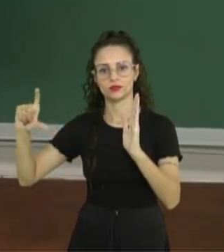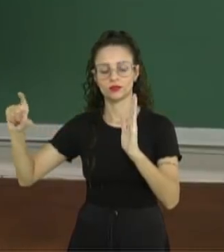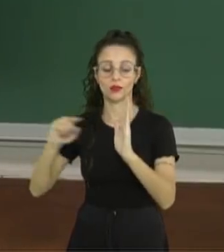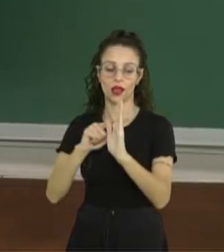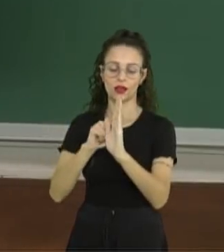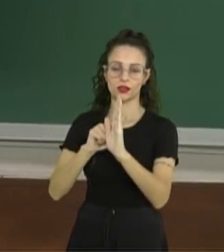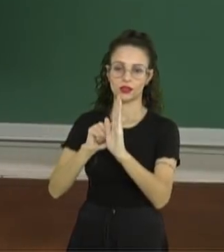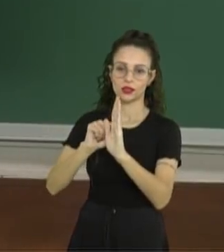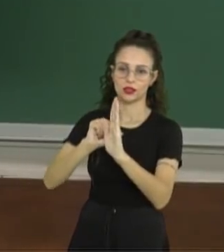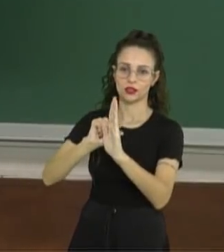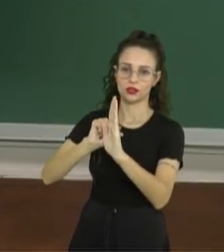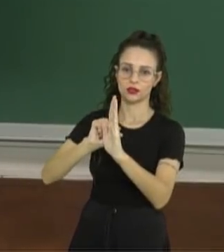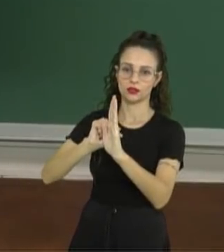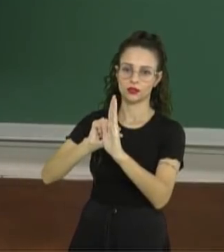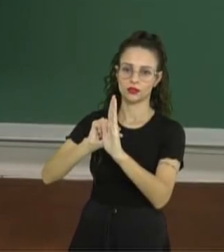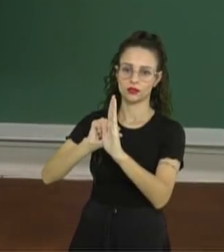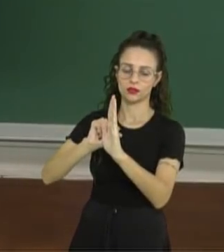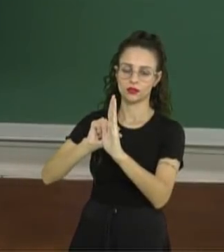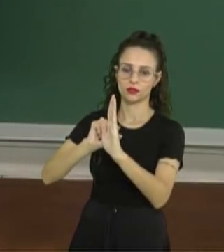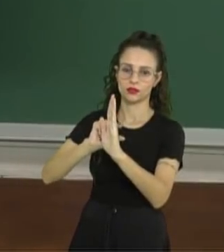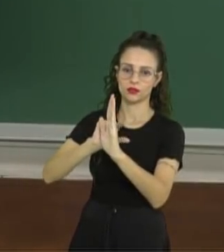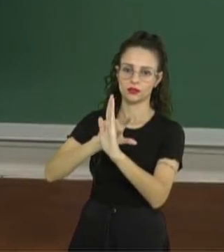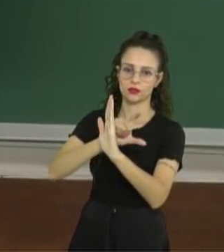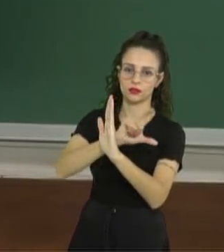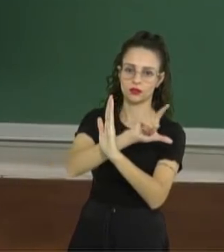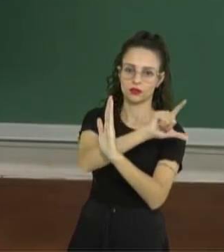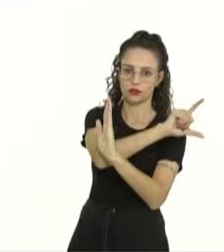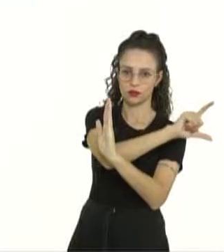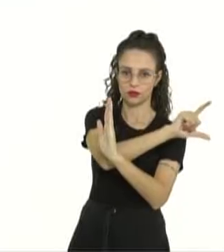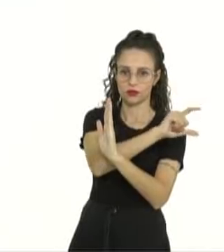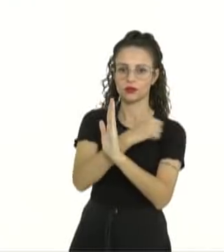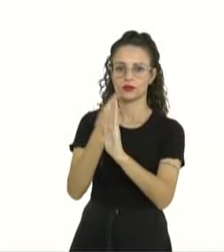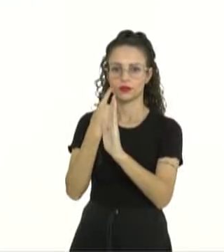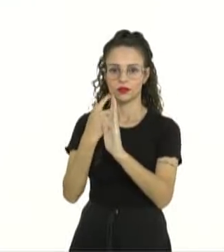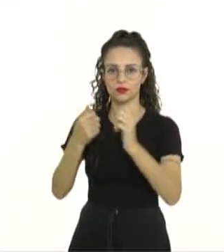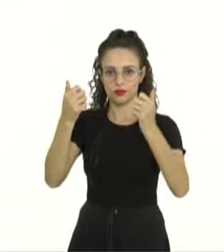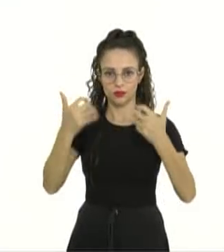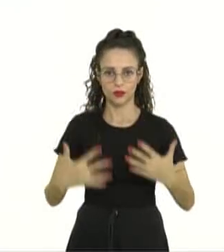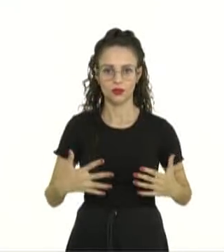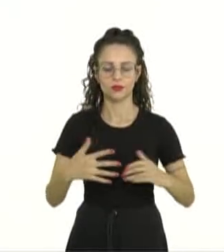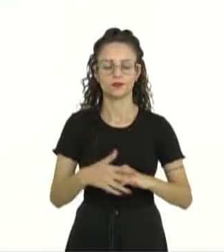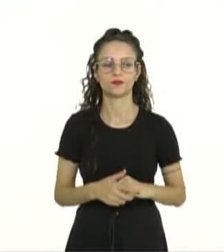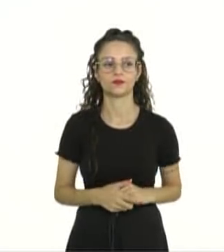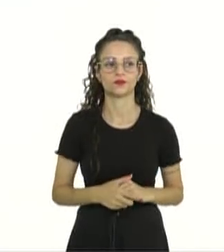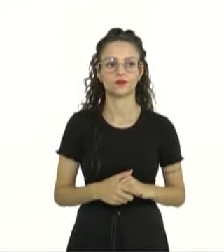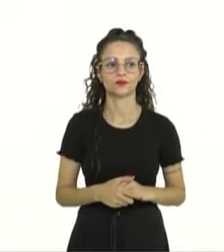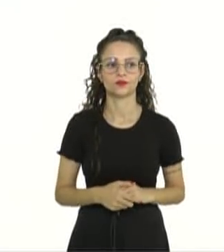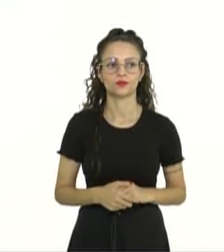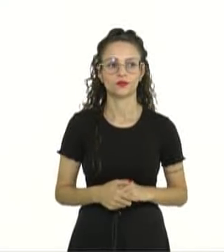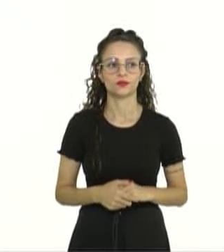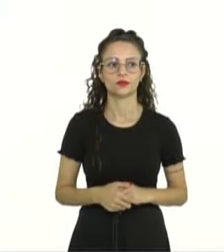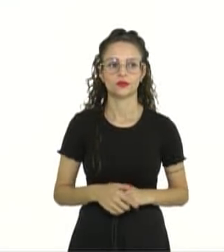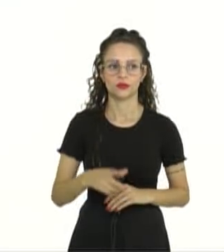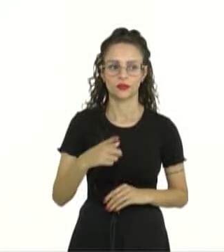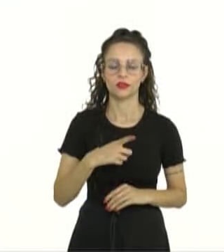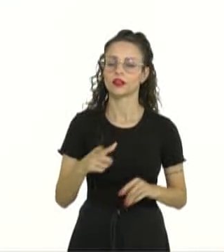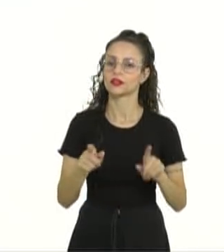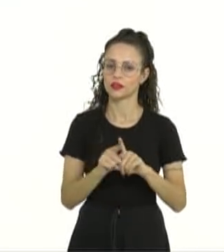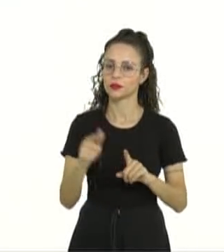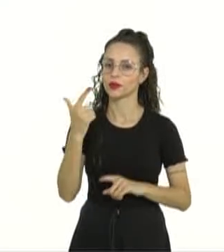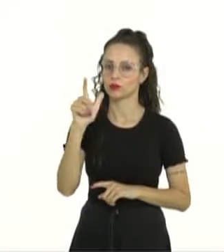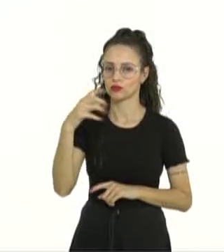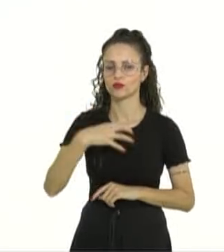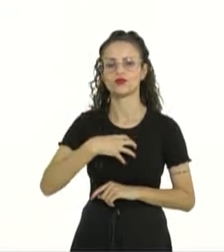contado de forma decrescente. Vai diminuindo, como o professor Roberto explicou. Professor Roberto, existe também uma outras formas